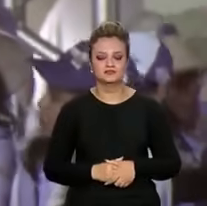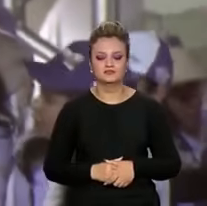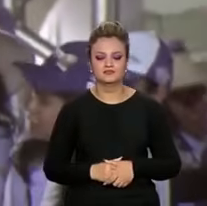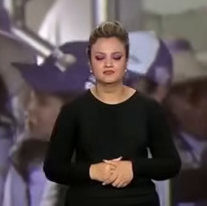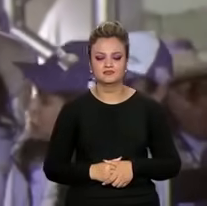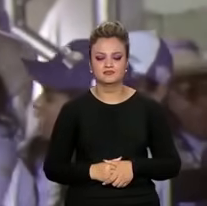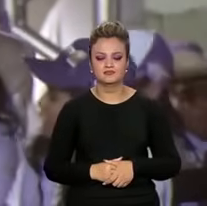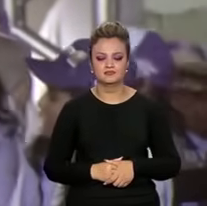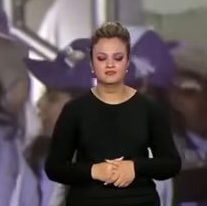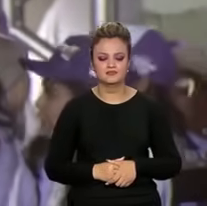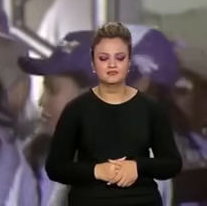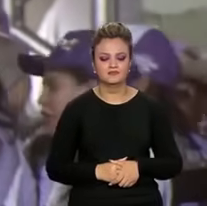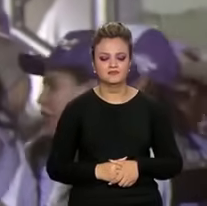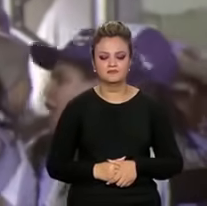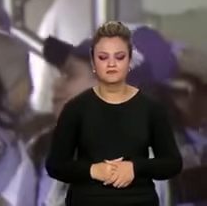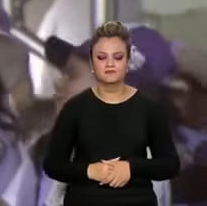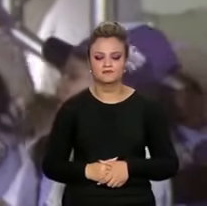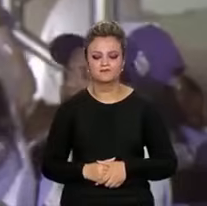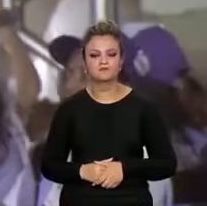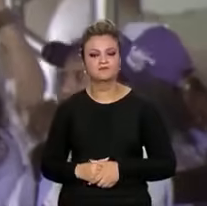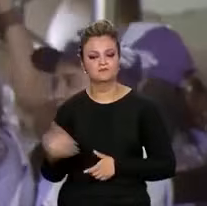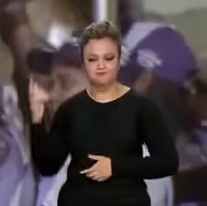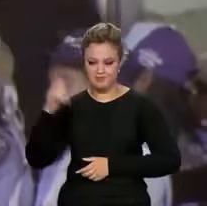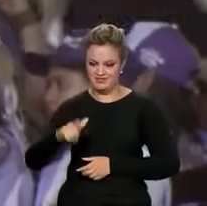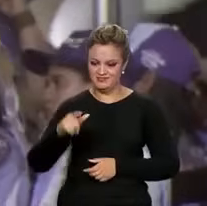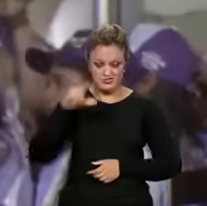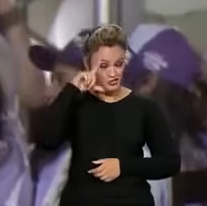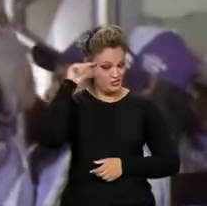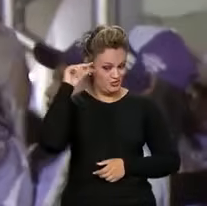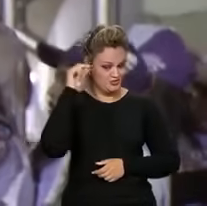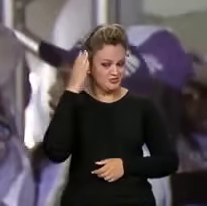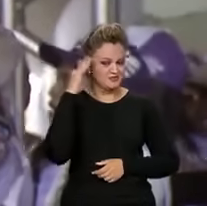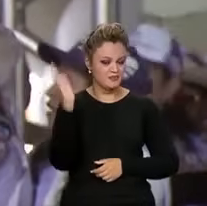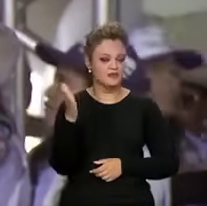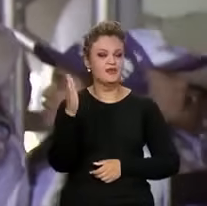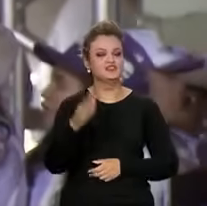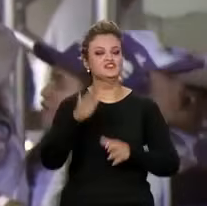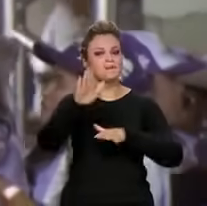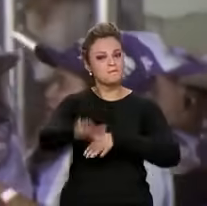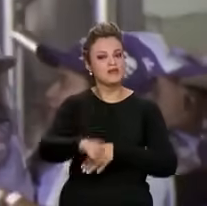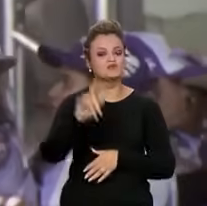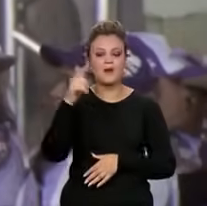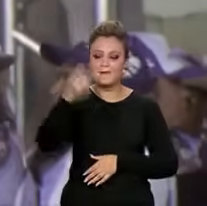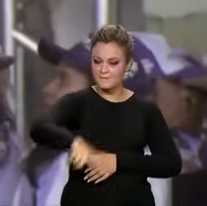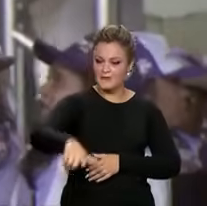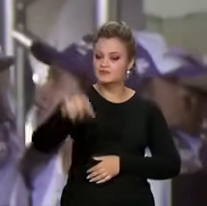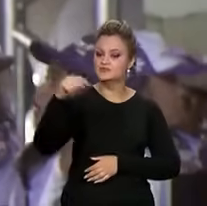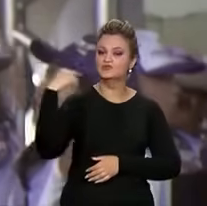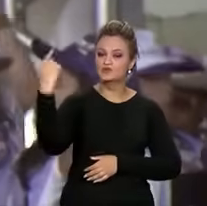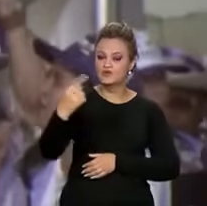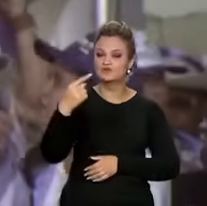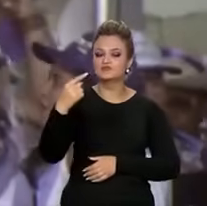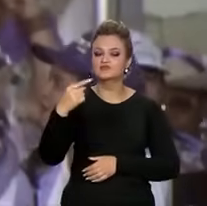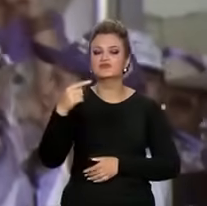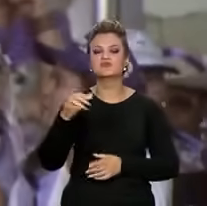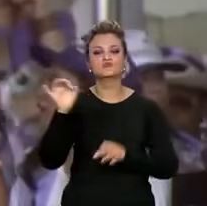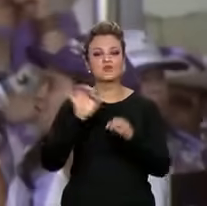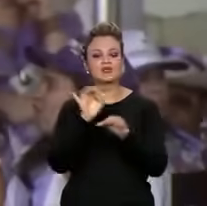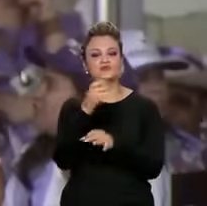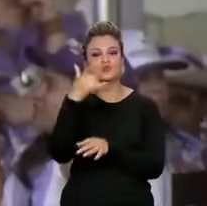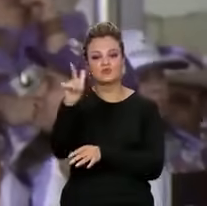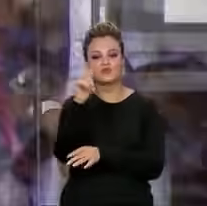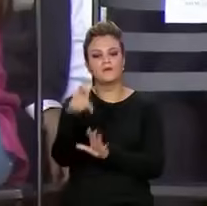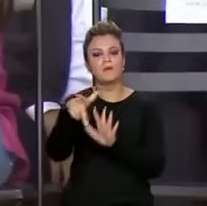mas nós também Nós também joanja vamos dar um passo além Hoje nós estamos instalando